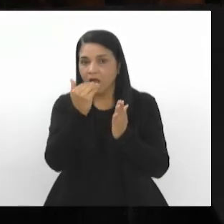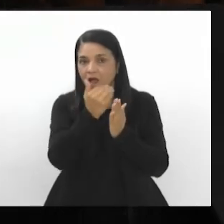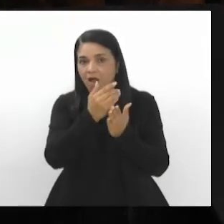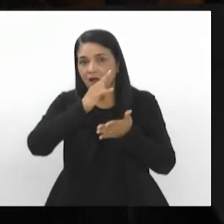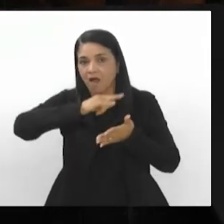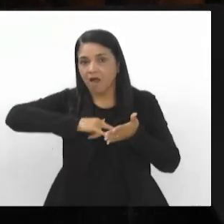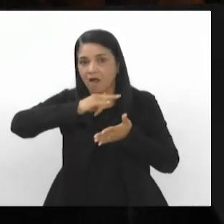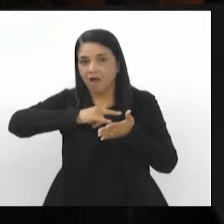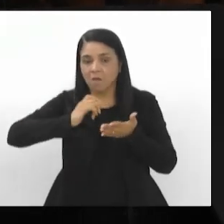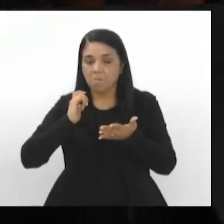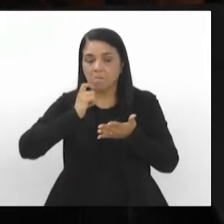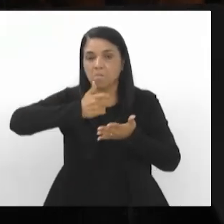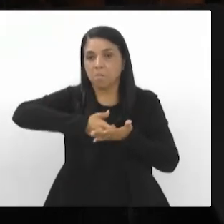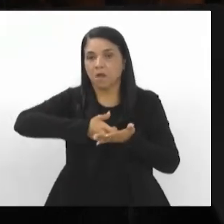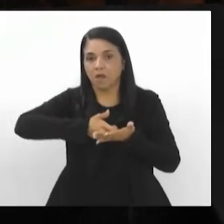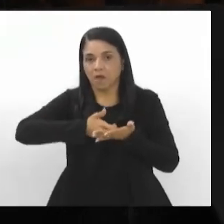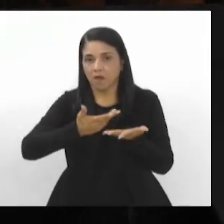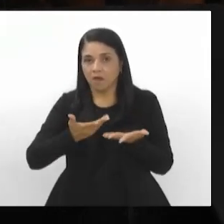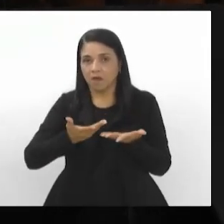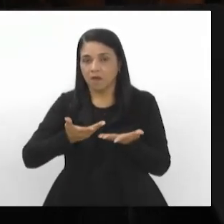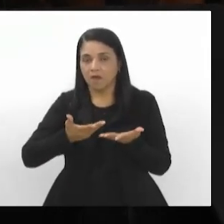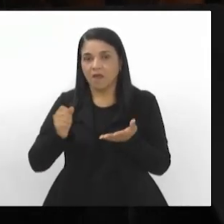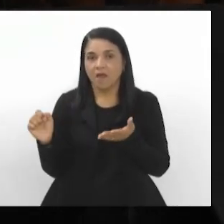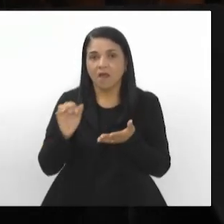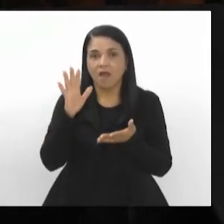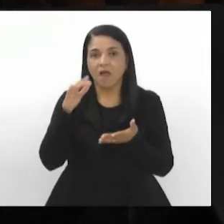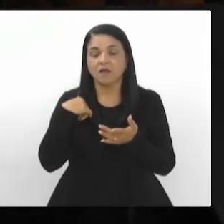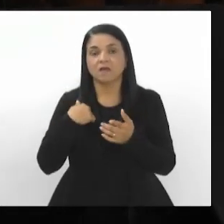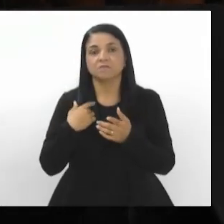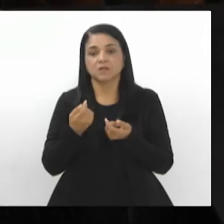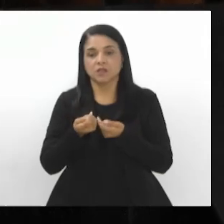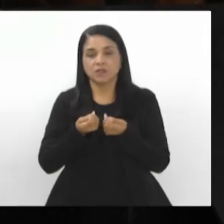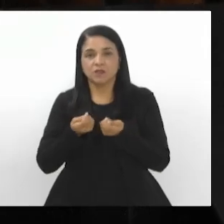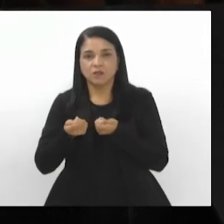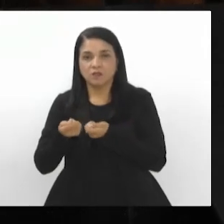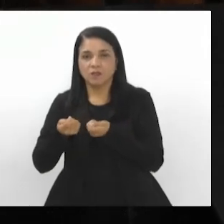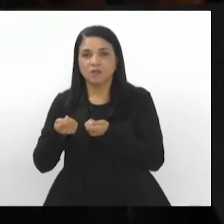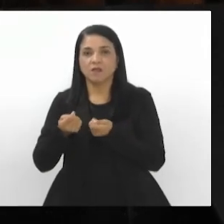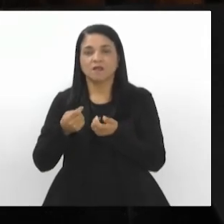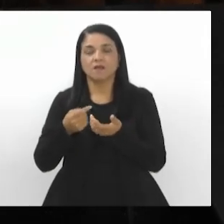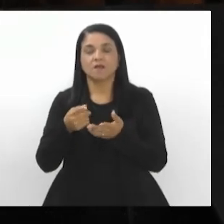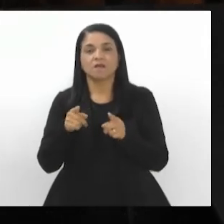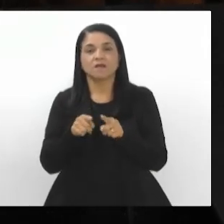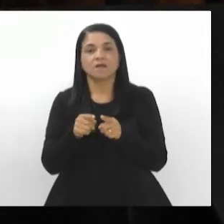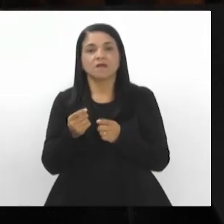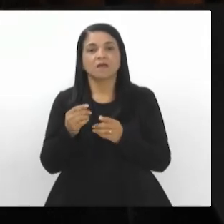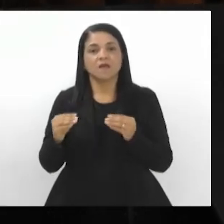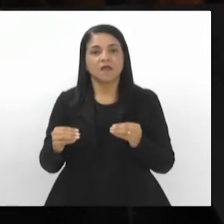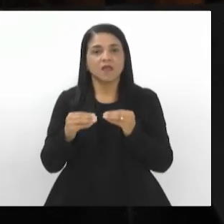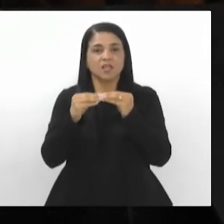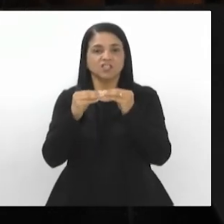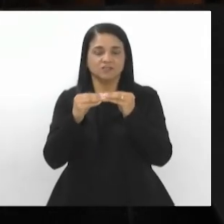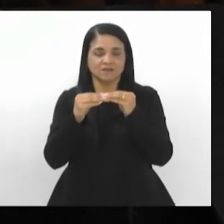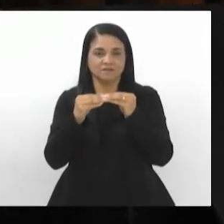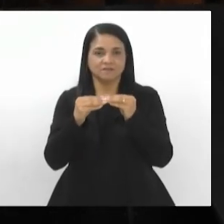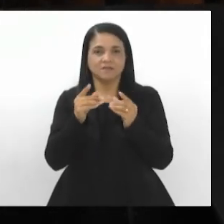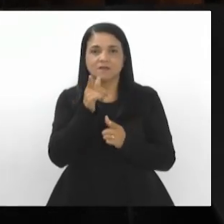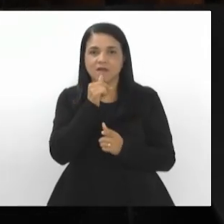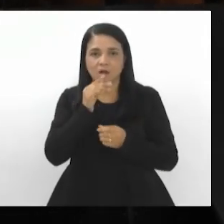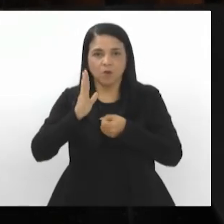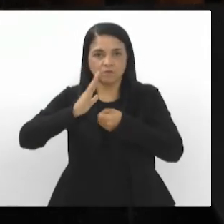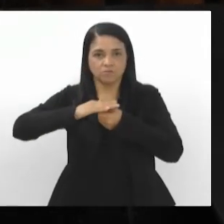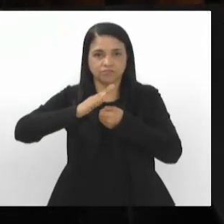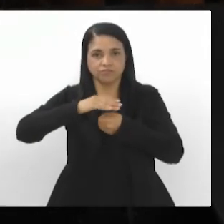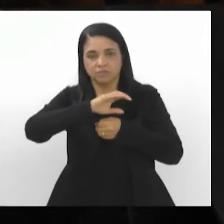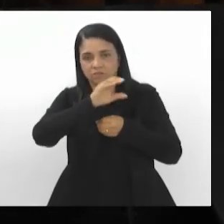diante dessa renegociação da tarifa extra para a água e o saneamento básico no